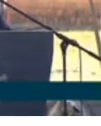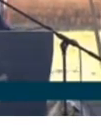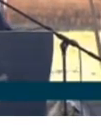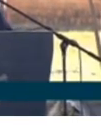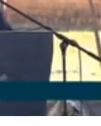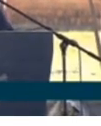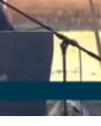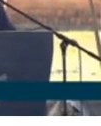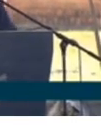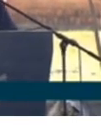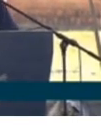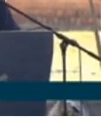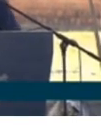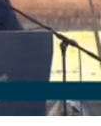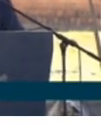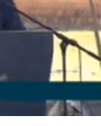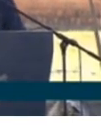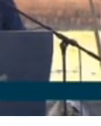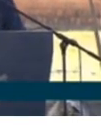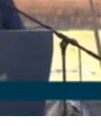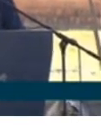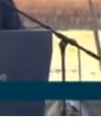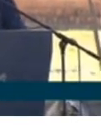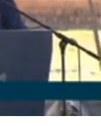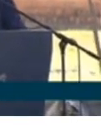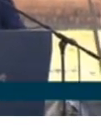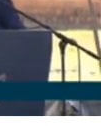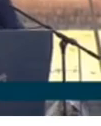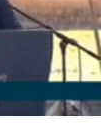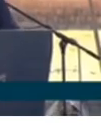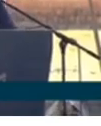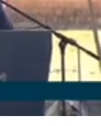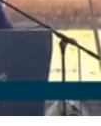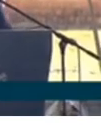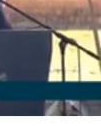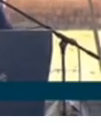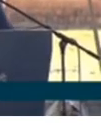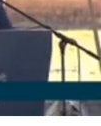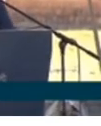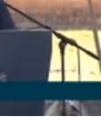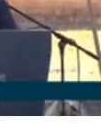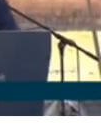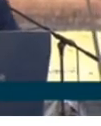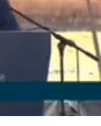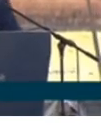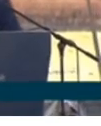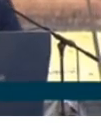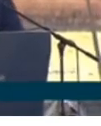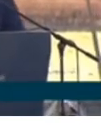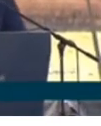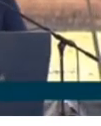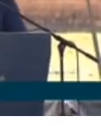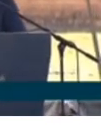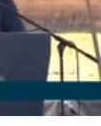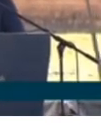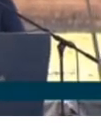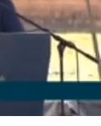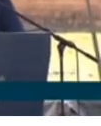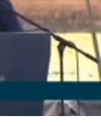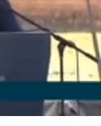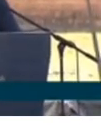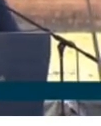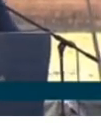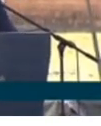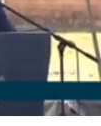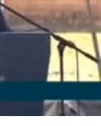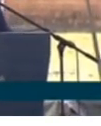é um remédio, né, para algumas coisas, mas que serviu também para que vidas fossem salvas em todos aqueles que fossem acometidos da